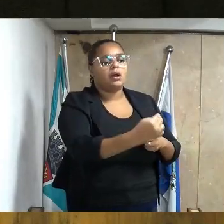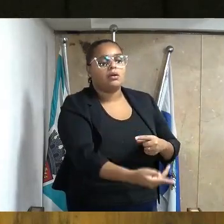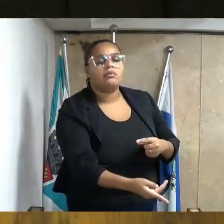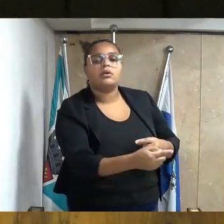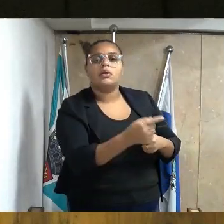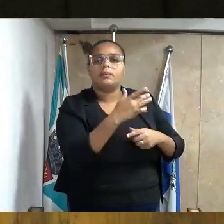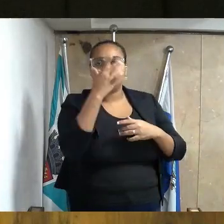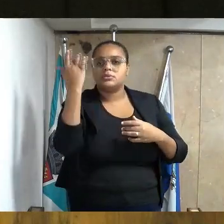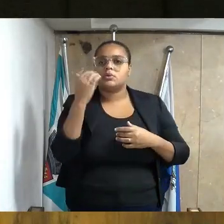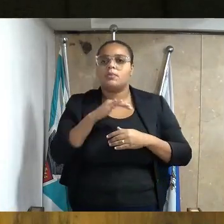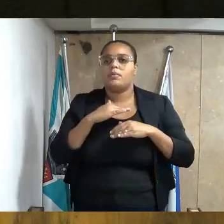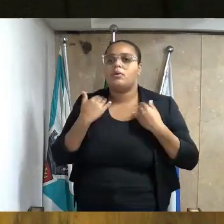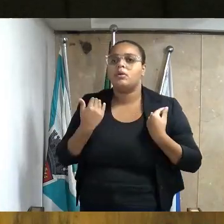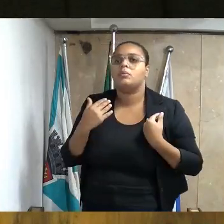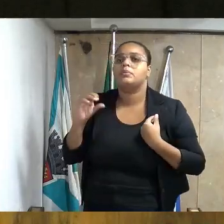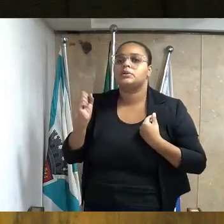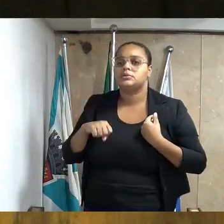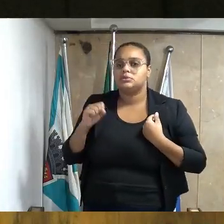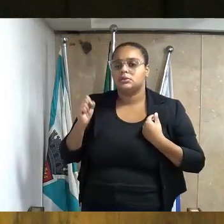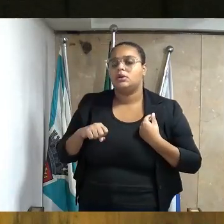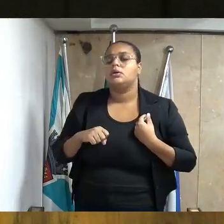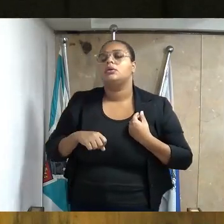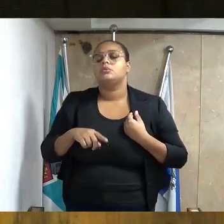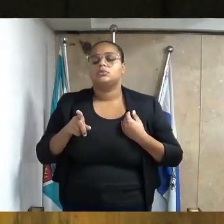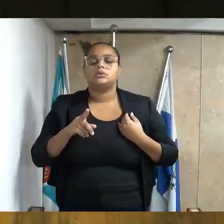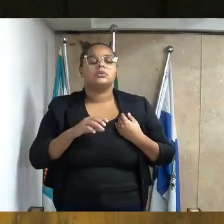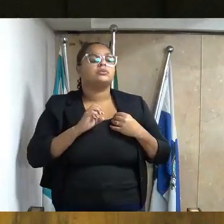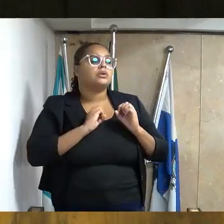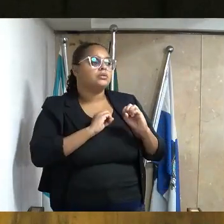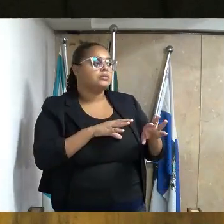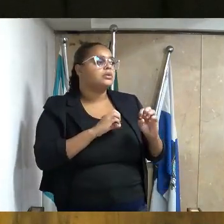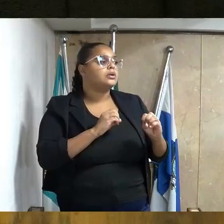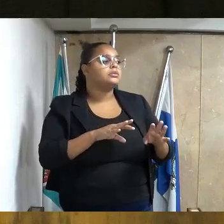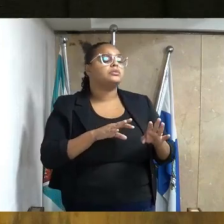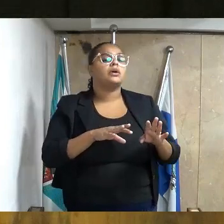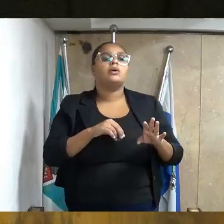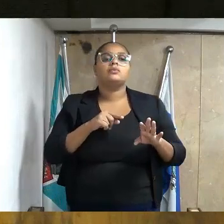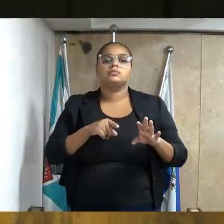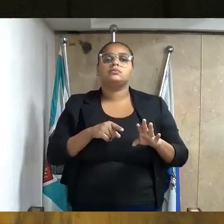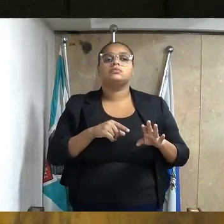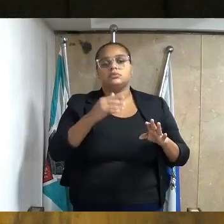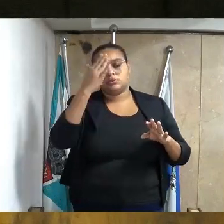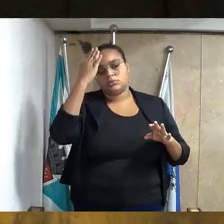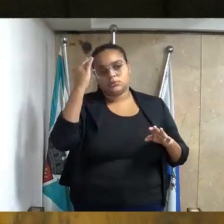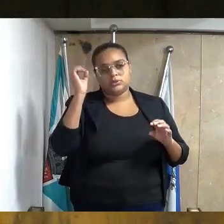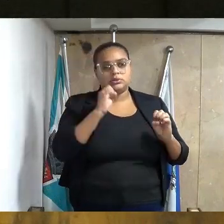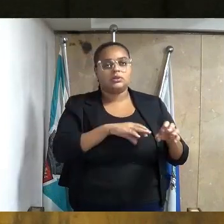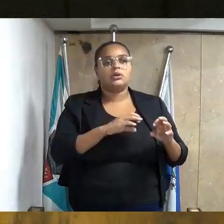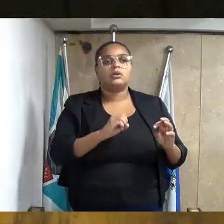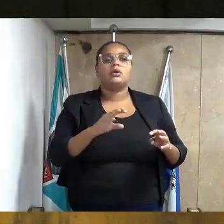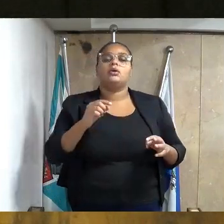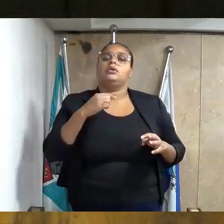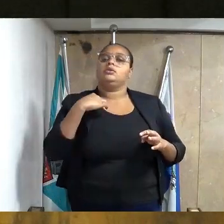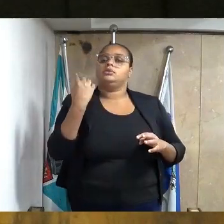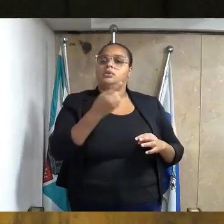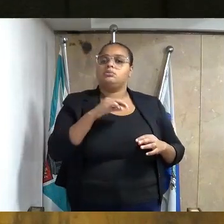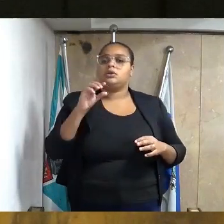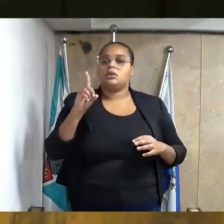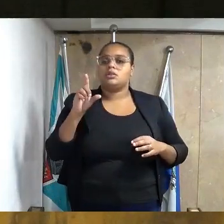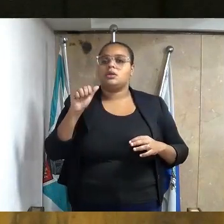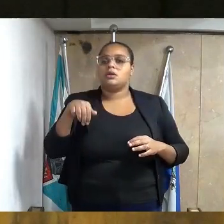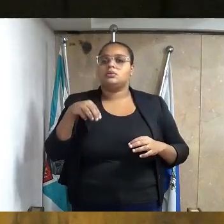Então, precisamos sim fazer educação no trânsito. Precisamos sim que os agentes do